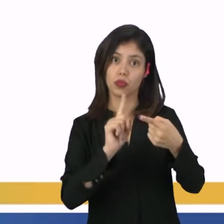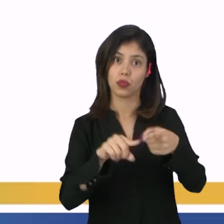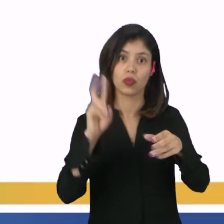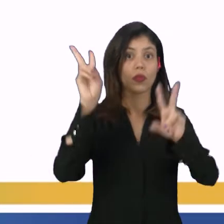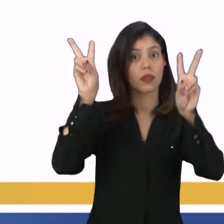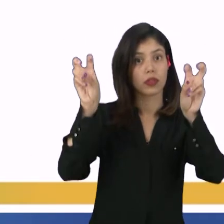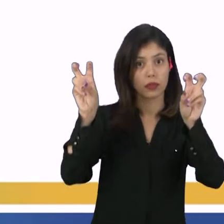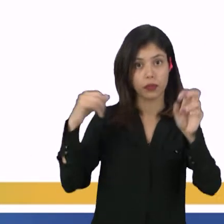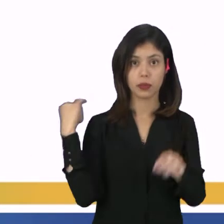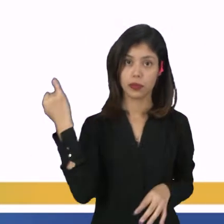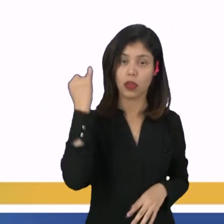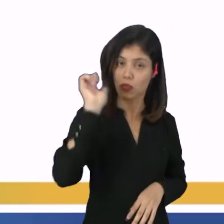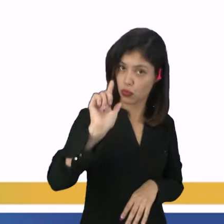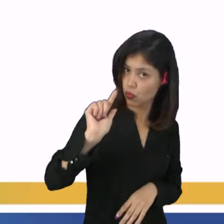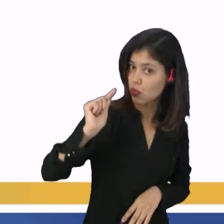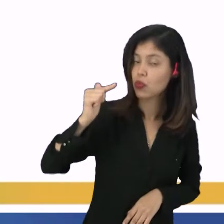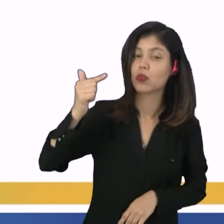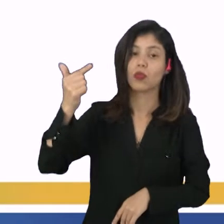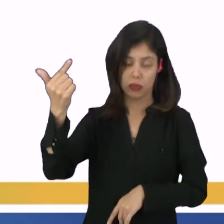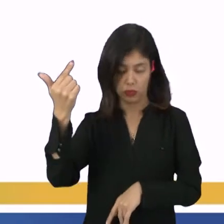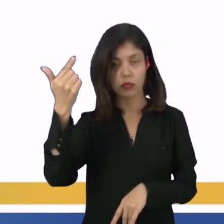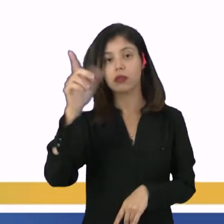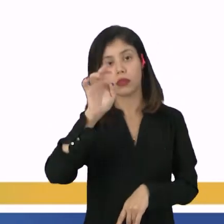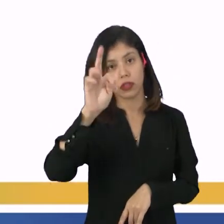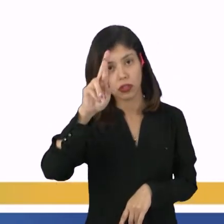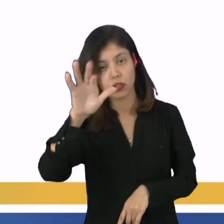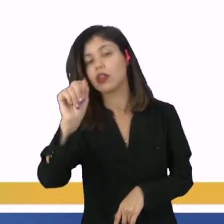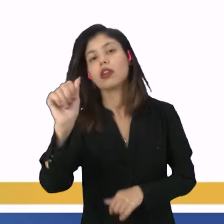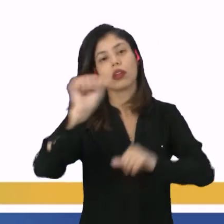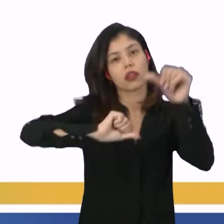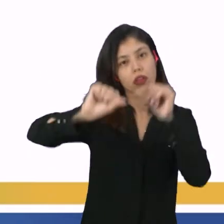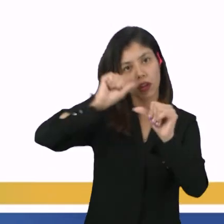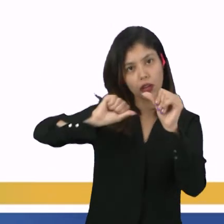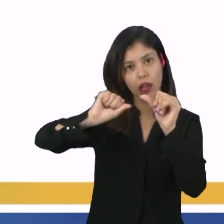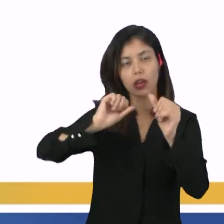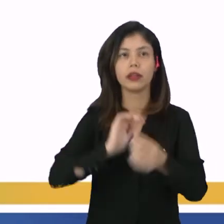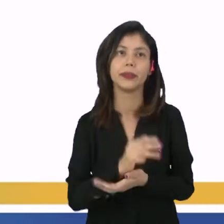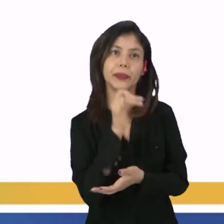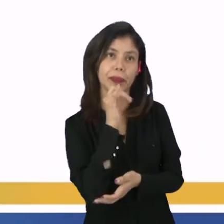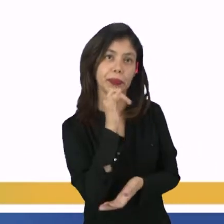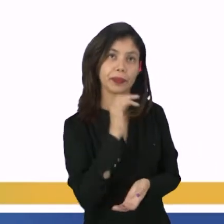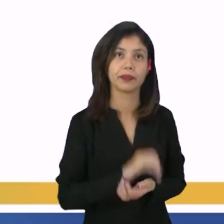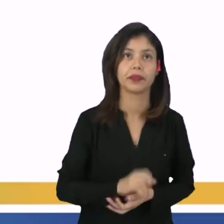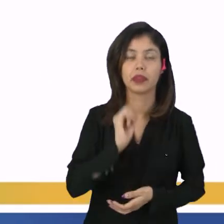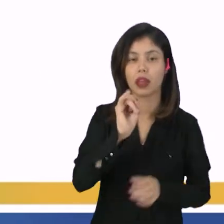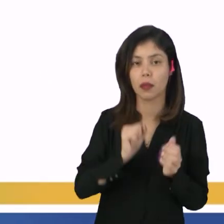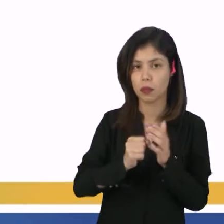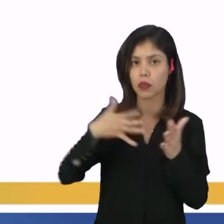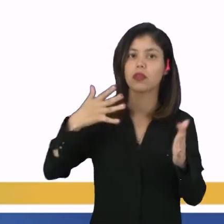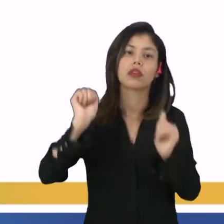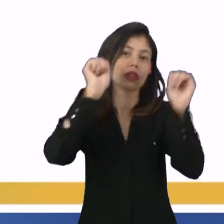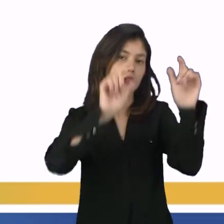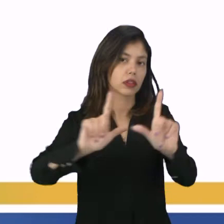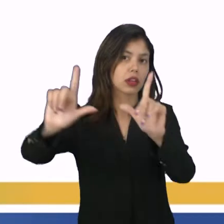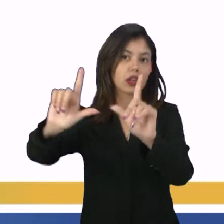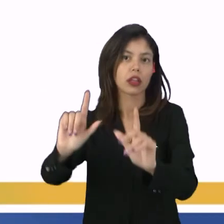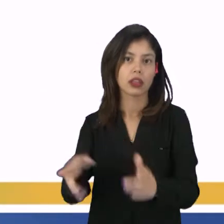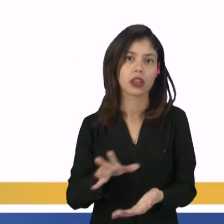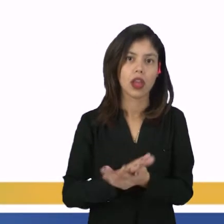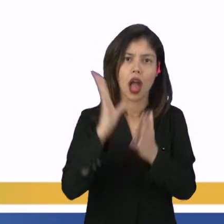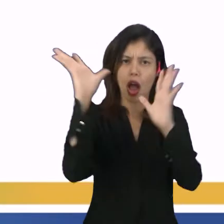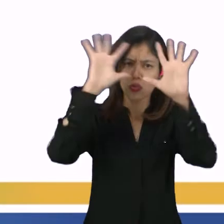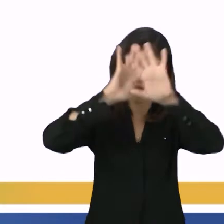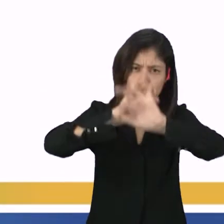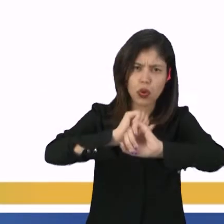assunto principal e outro estilo para as mudanças, transições de tópico. Por exemplo, se a maioria dos slides tem um fundo escuro